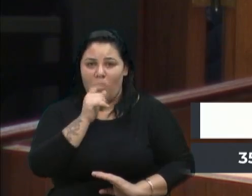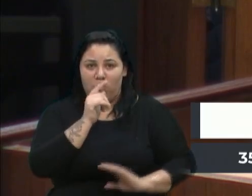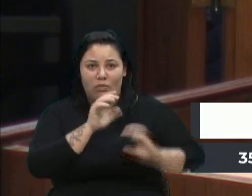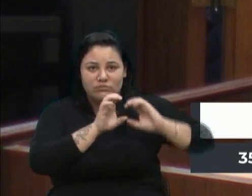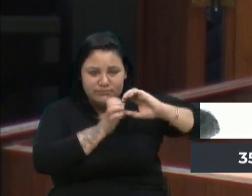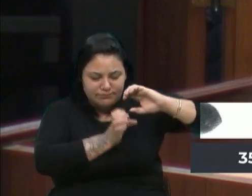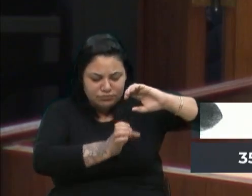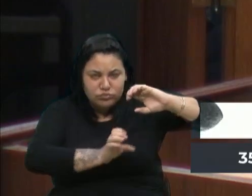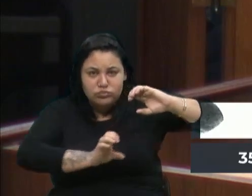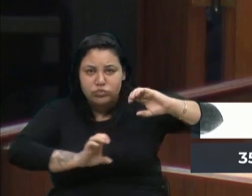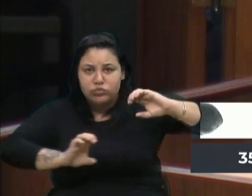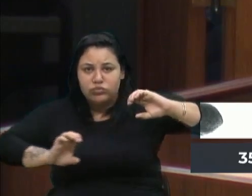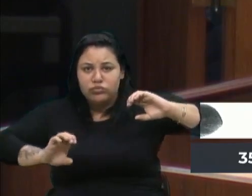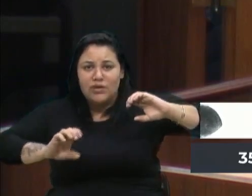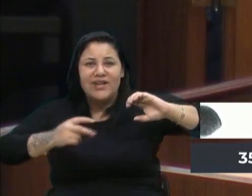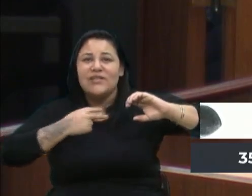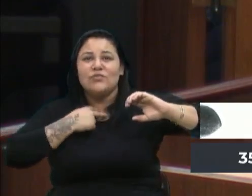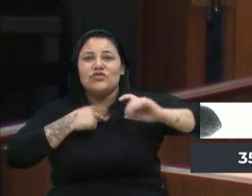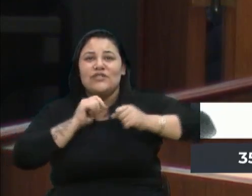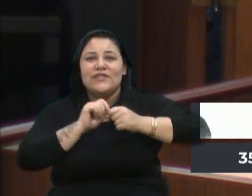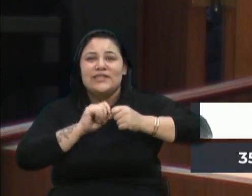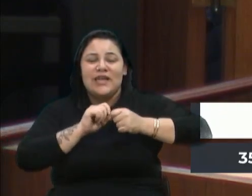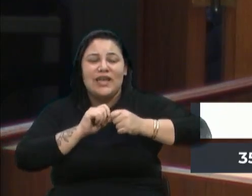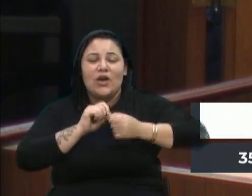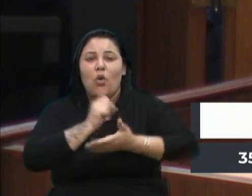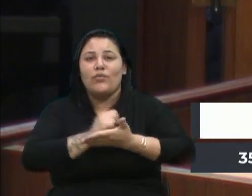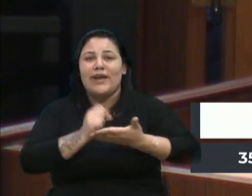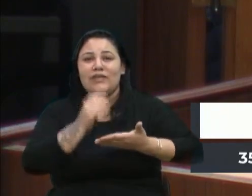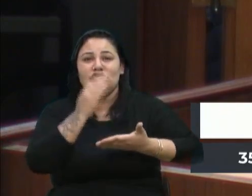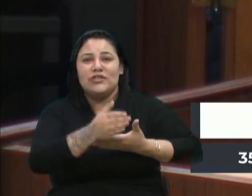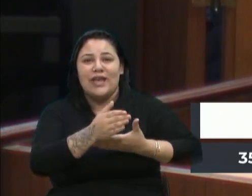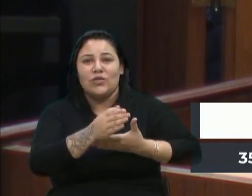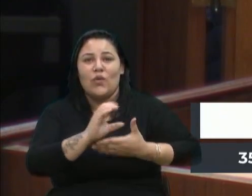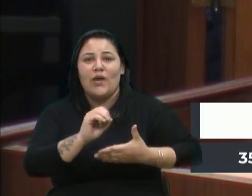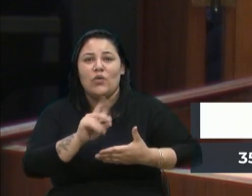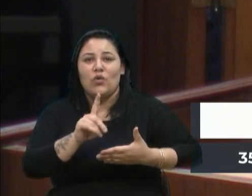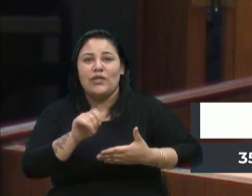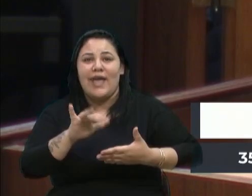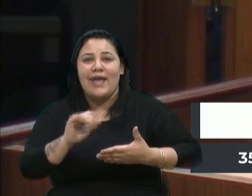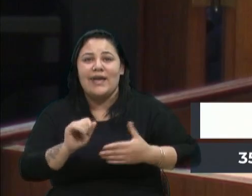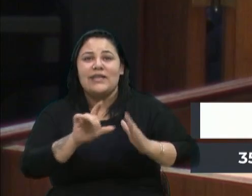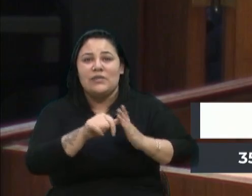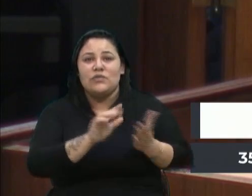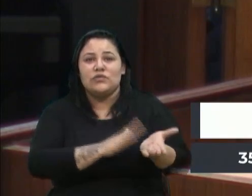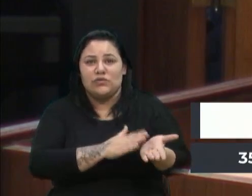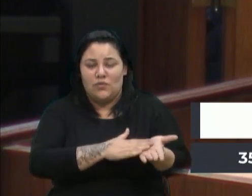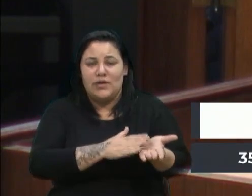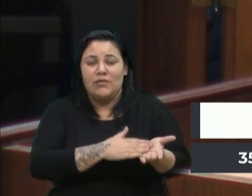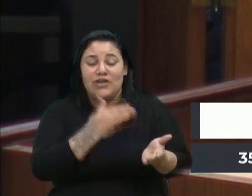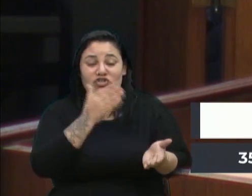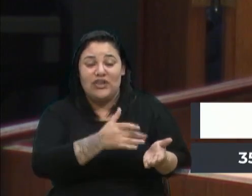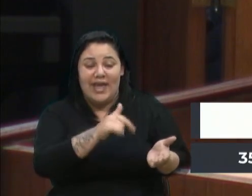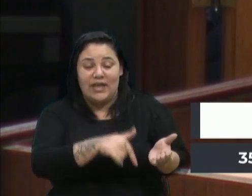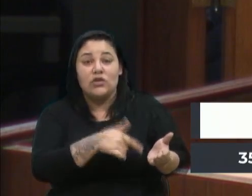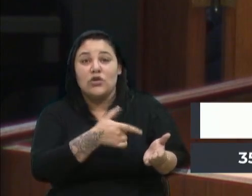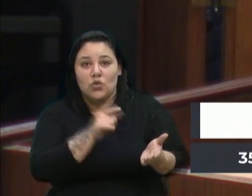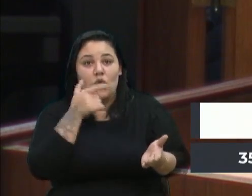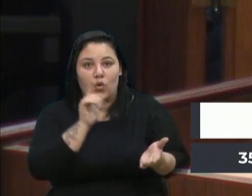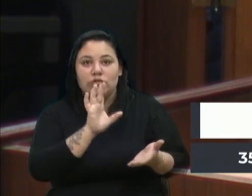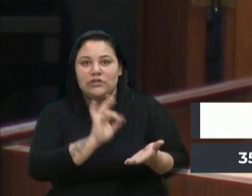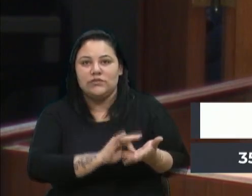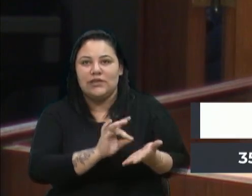um contrato direto com a Codeca, depois passou a dar, né? Depois que nós cobramos aqui, passou a acontecer. Eu quero dizer para